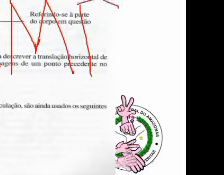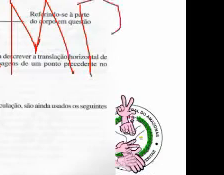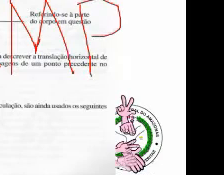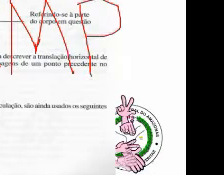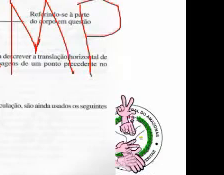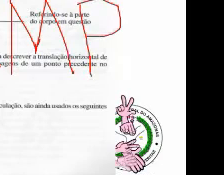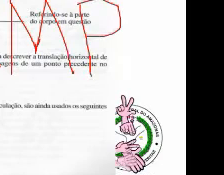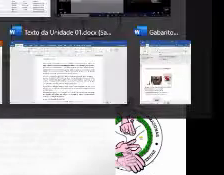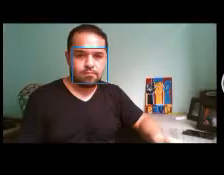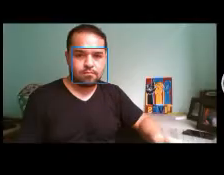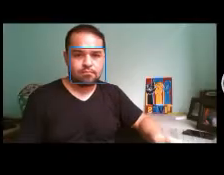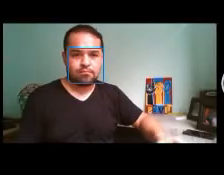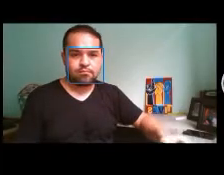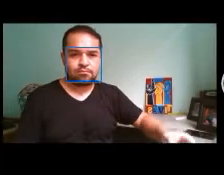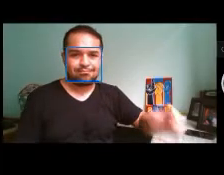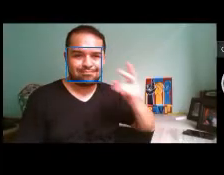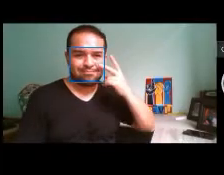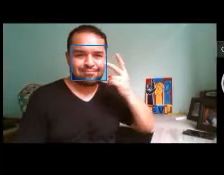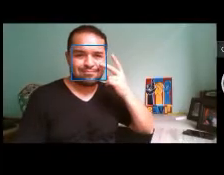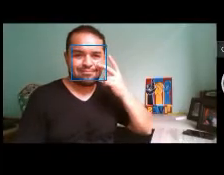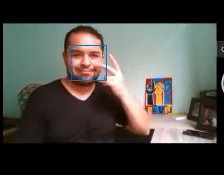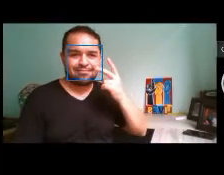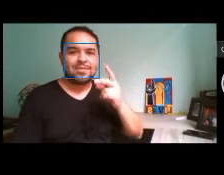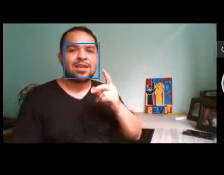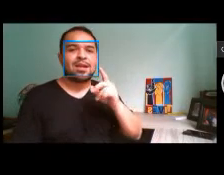na direção da palma.